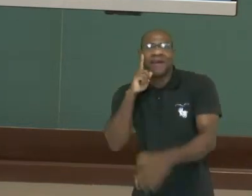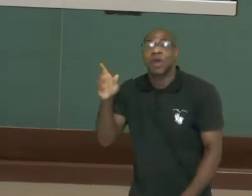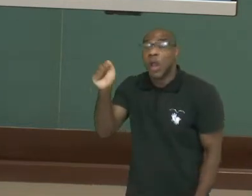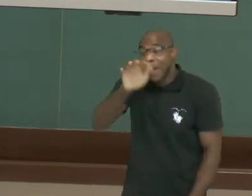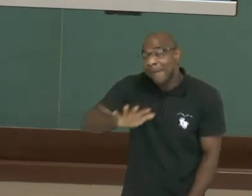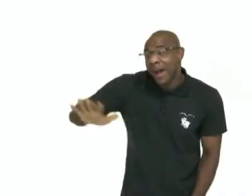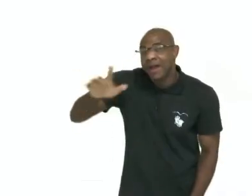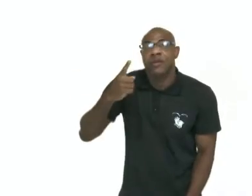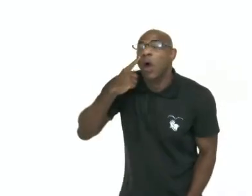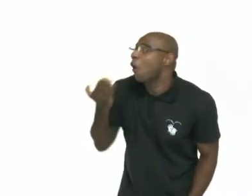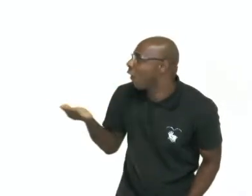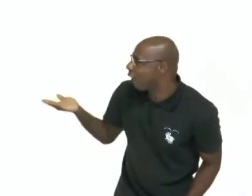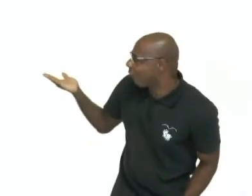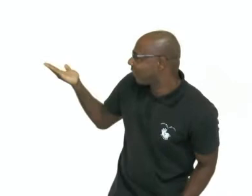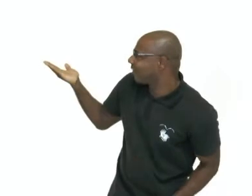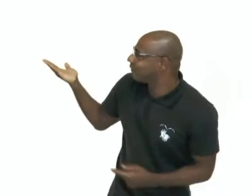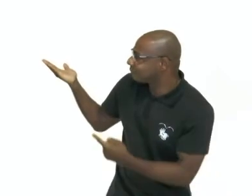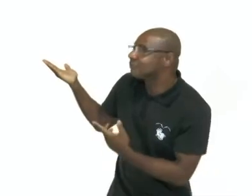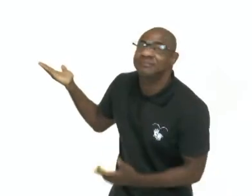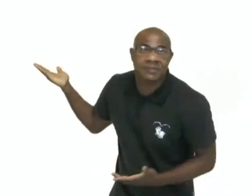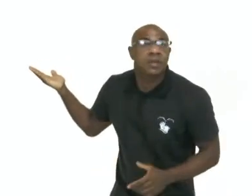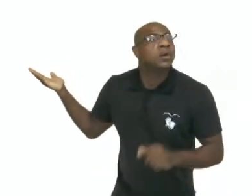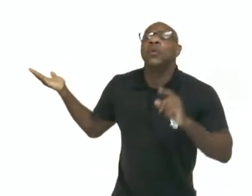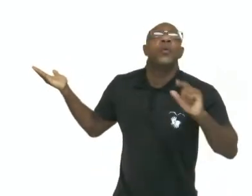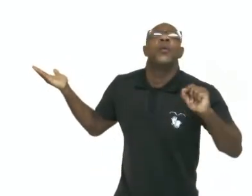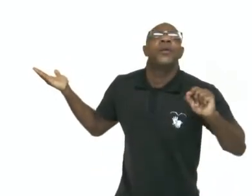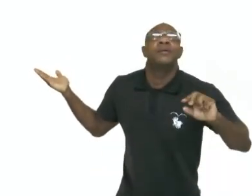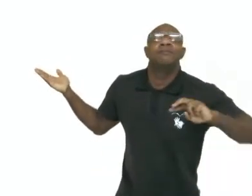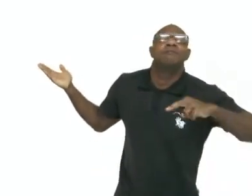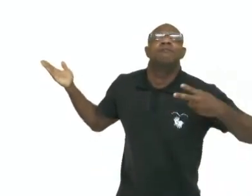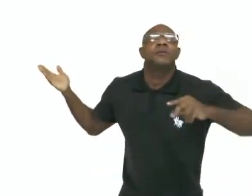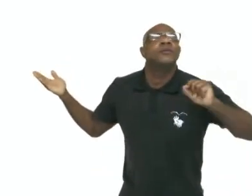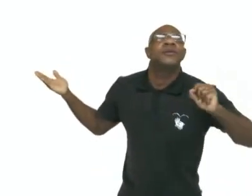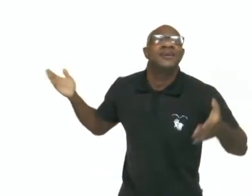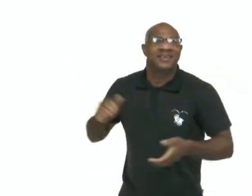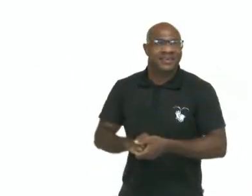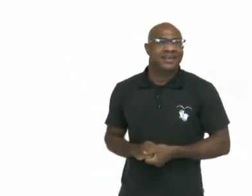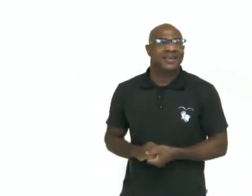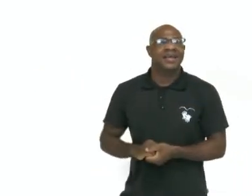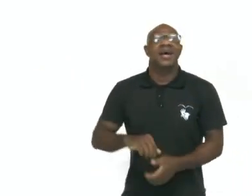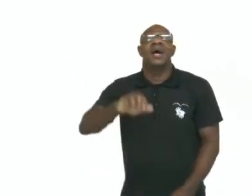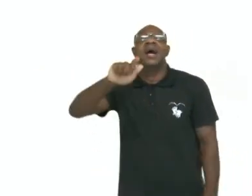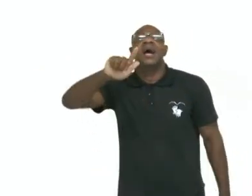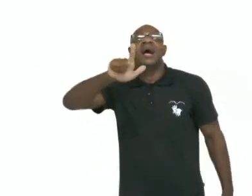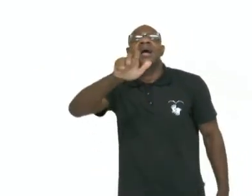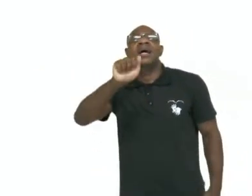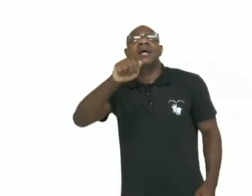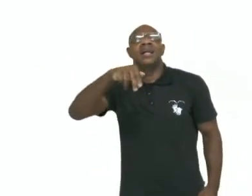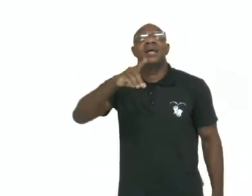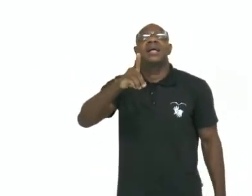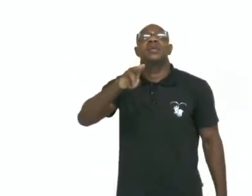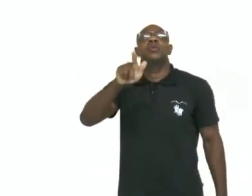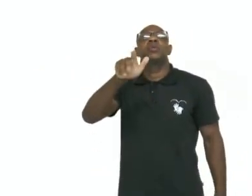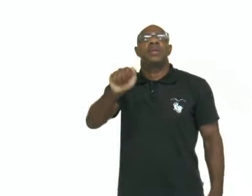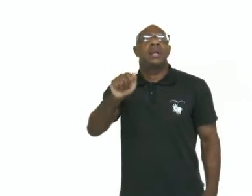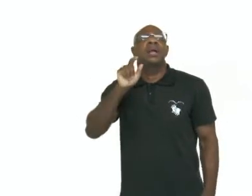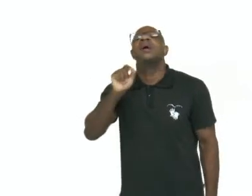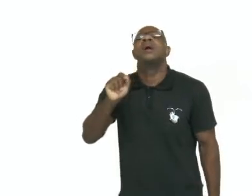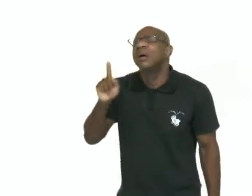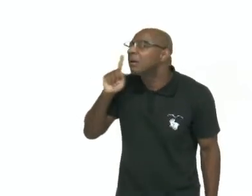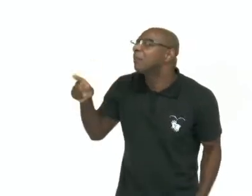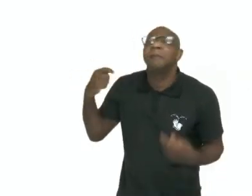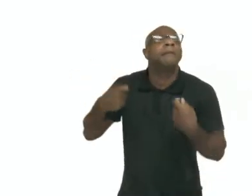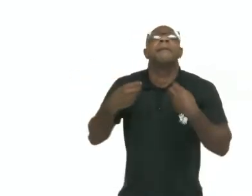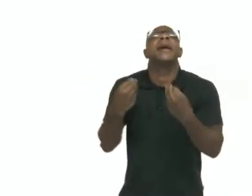vem conferir aqui comigo de pertinho. O que é isso, professora? Isso aqui se chama glândula uropigiana, mas para que serve,